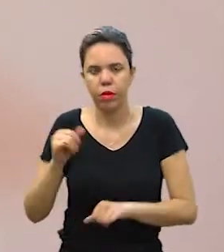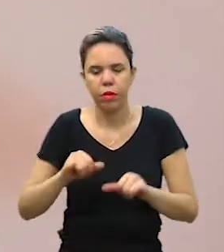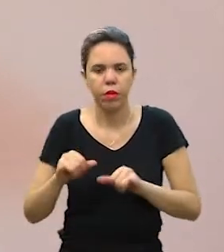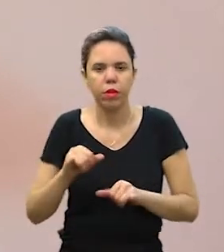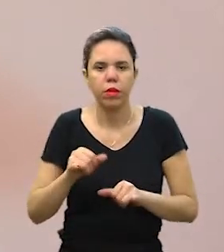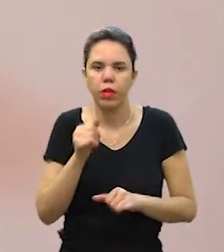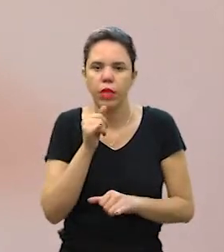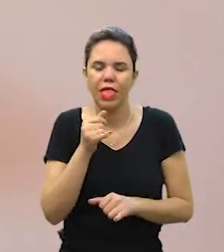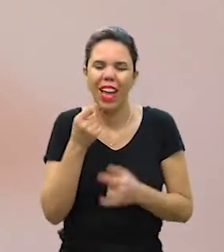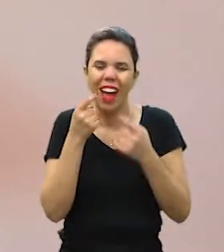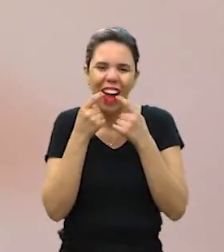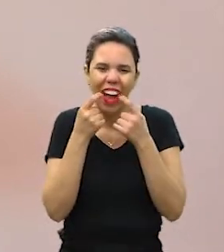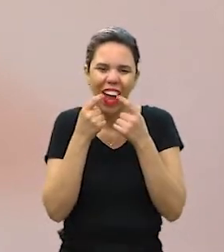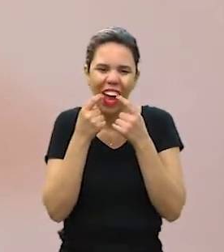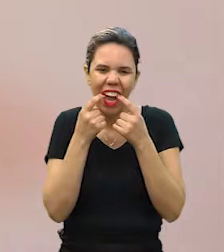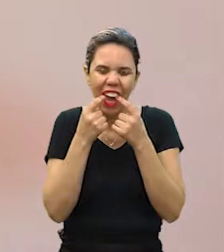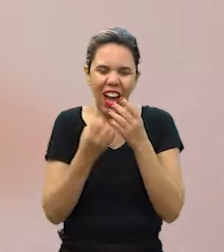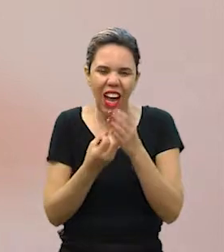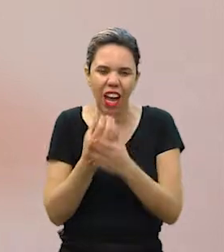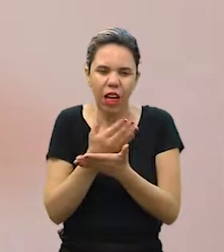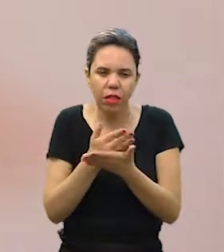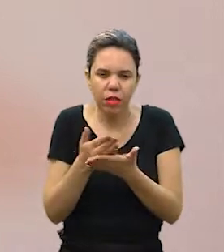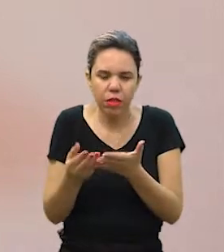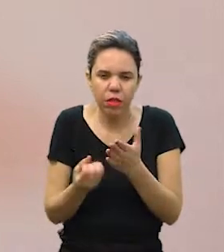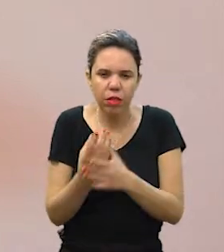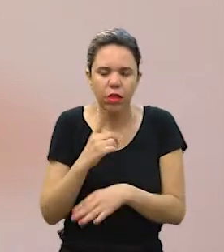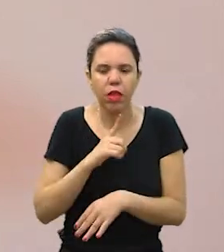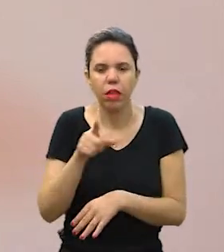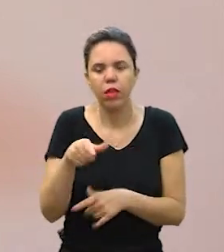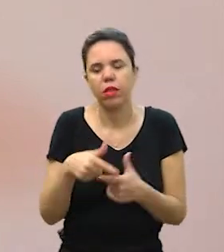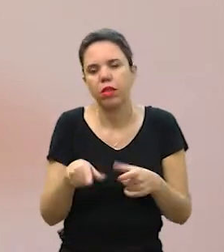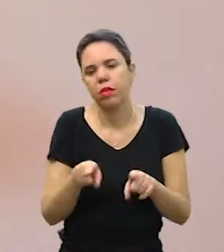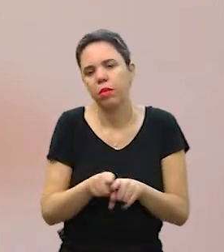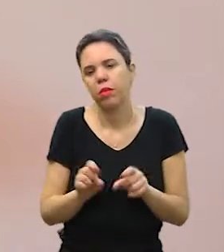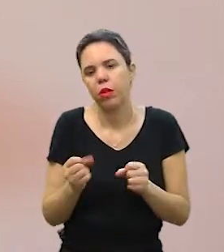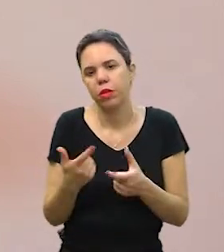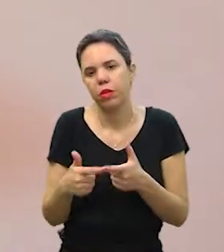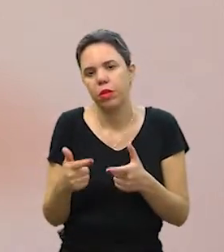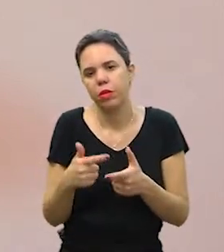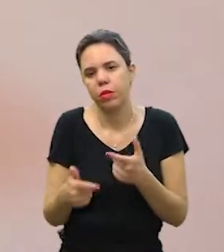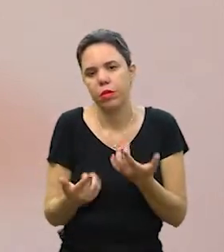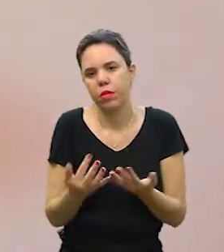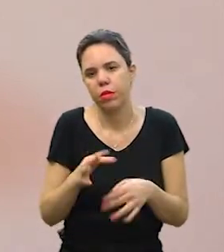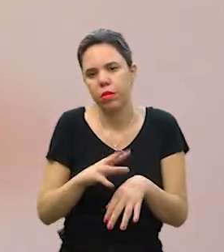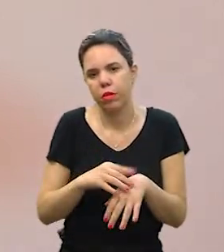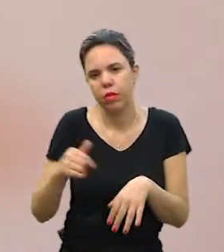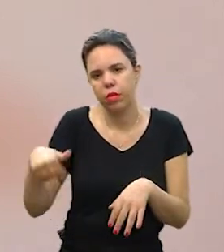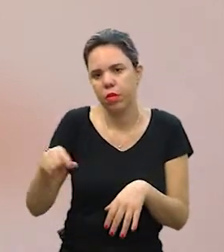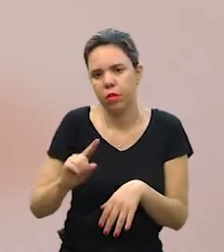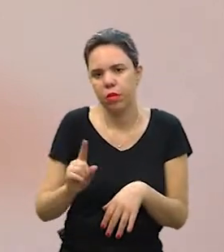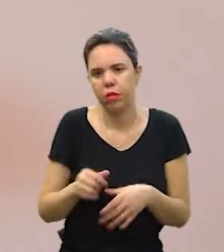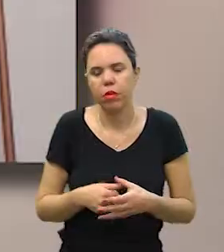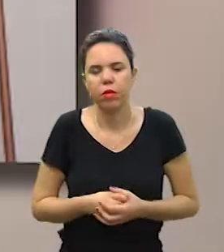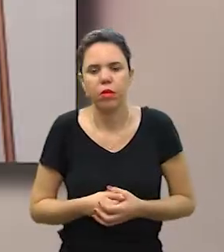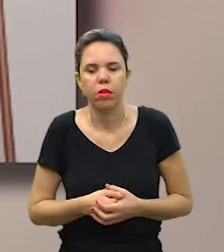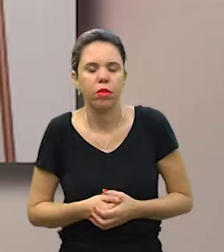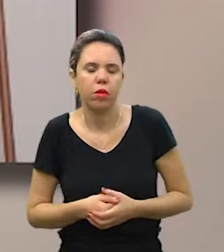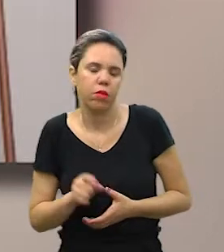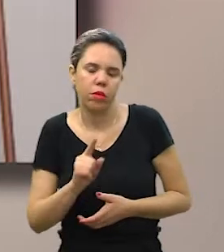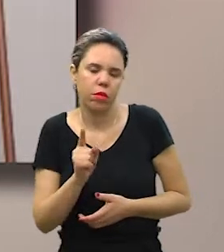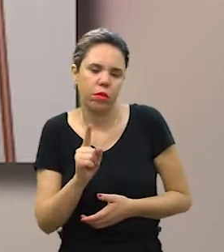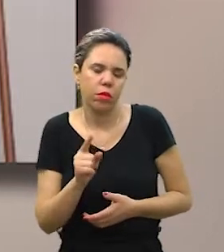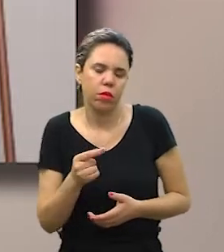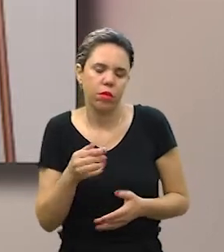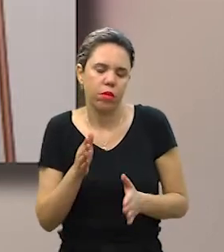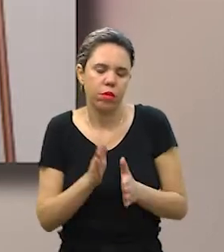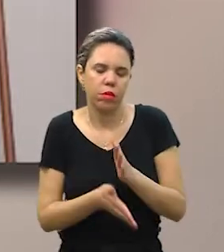Quando está nascendo dentinho, existe isso? Também pode provocar assadura ou não?